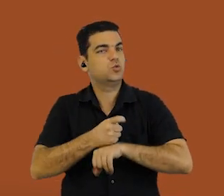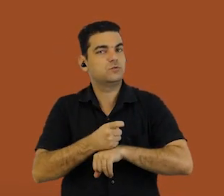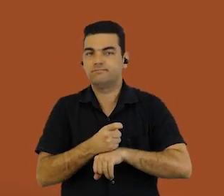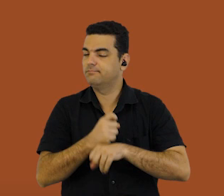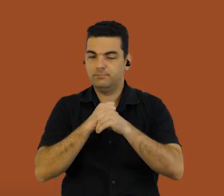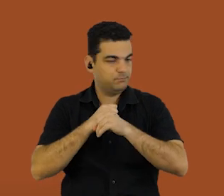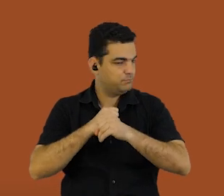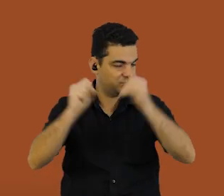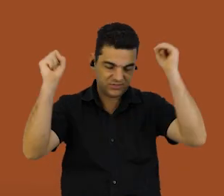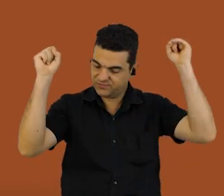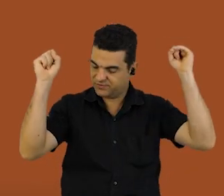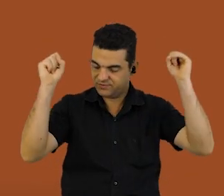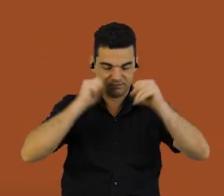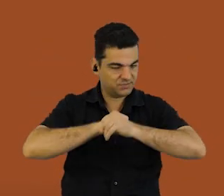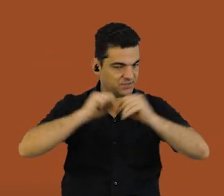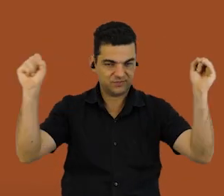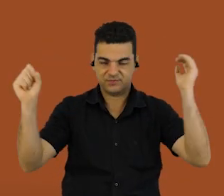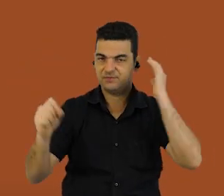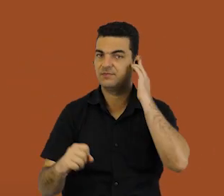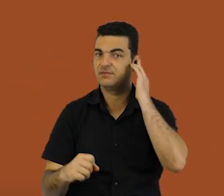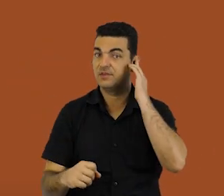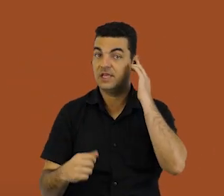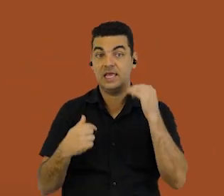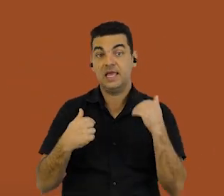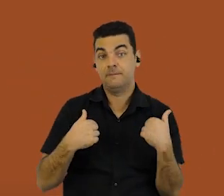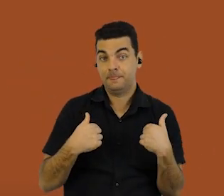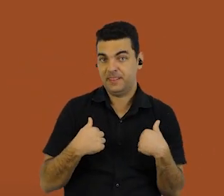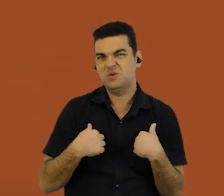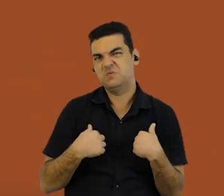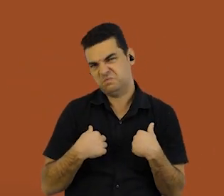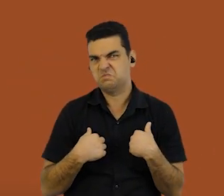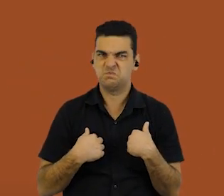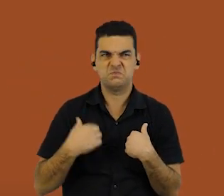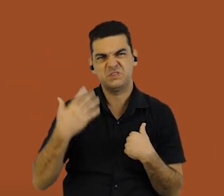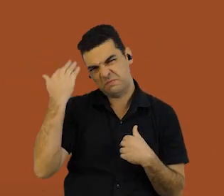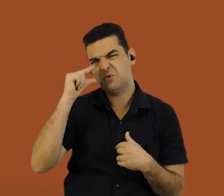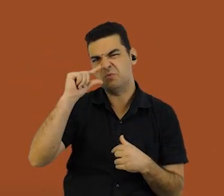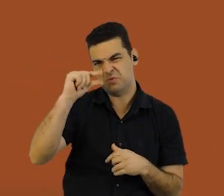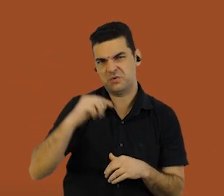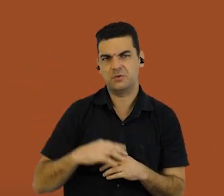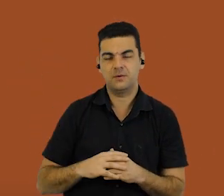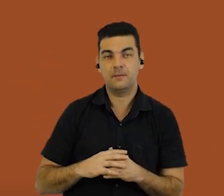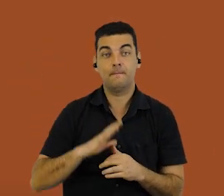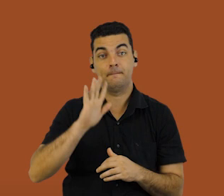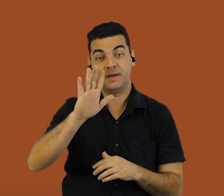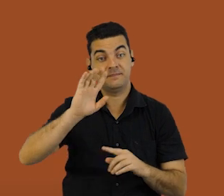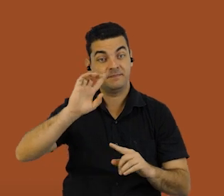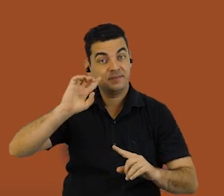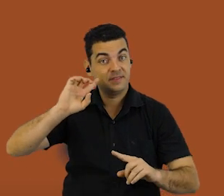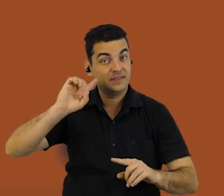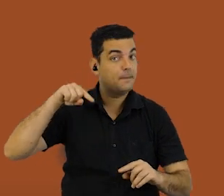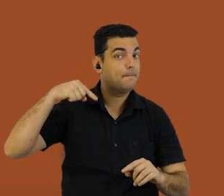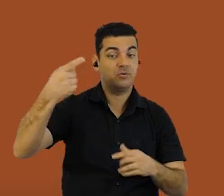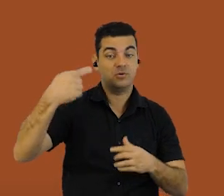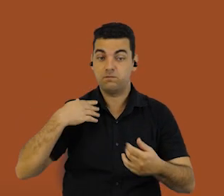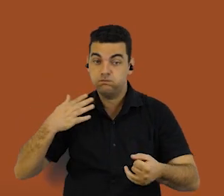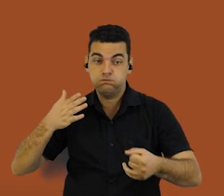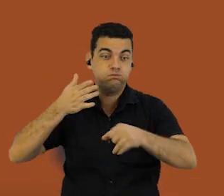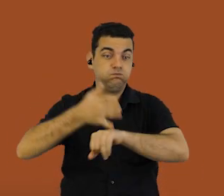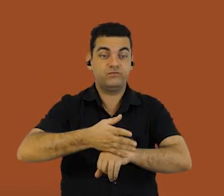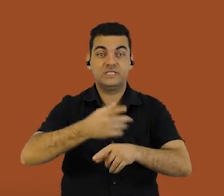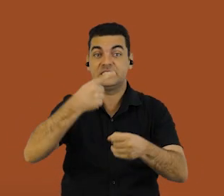de alguma maneira. Eu já tinha essa consciência negra, mas eu acho que talvez a minha militância